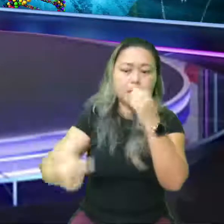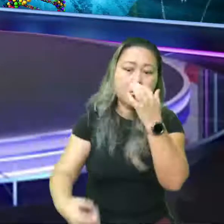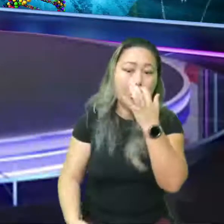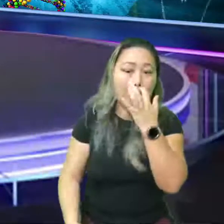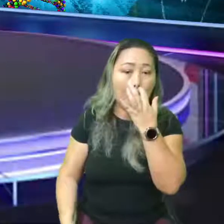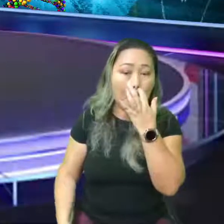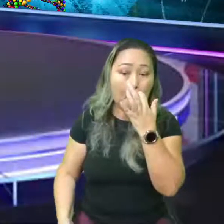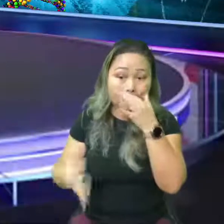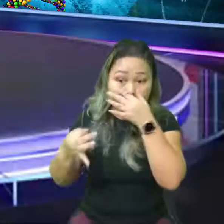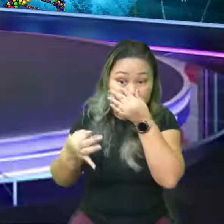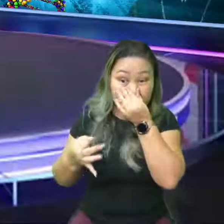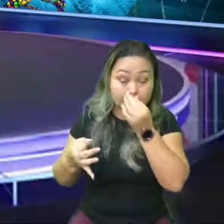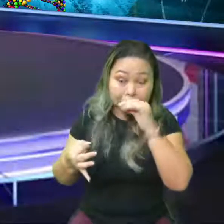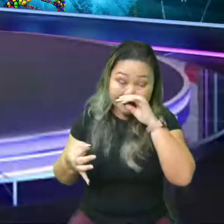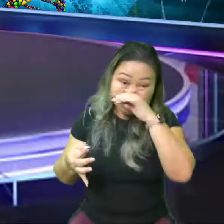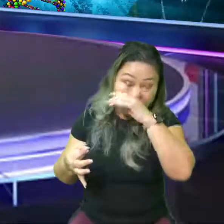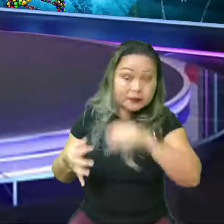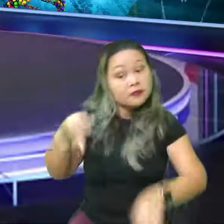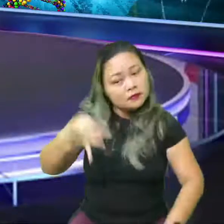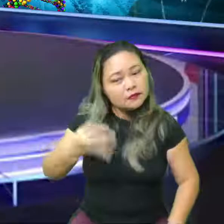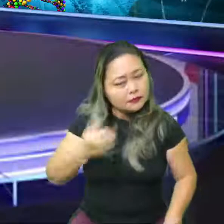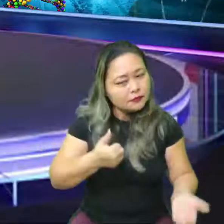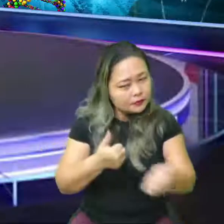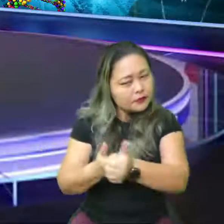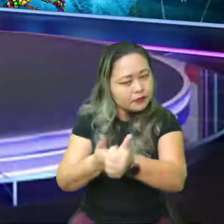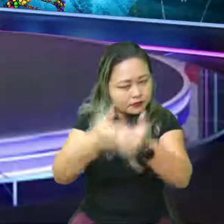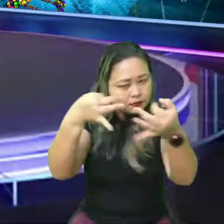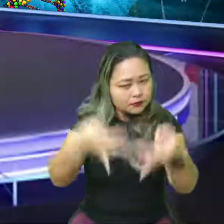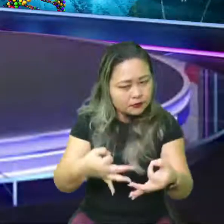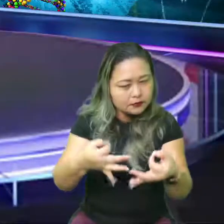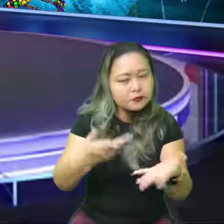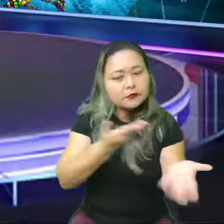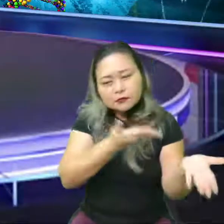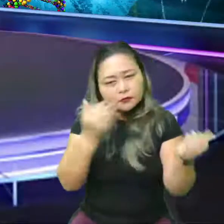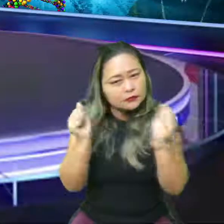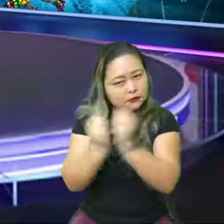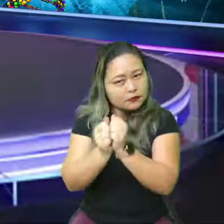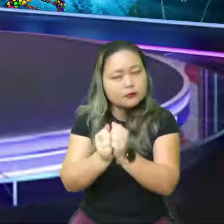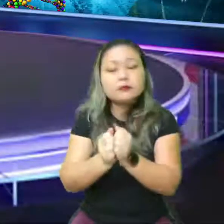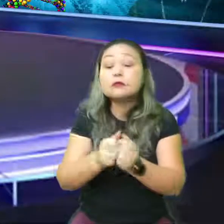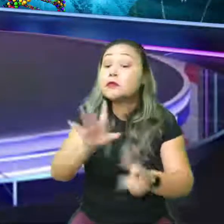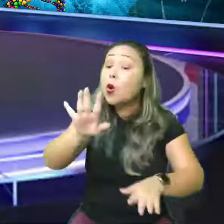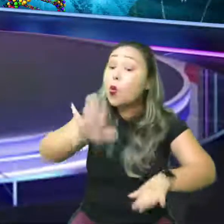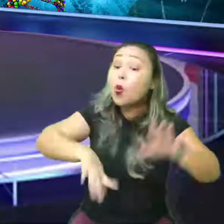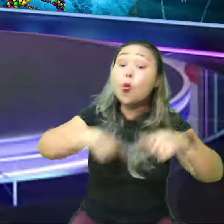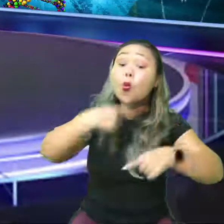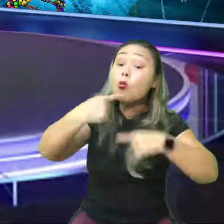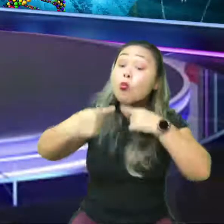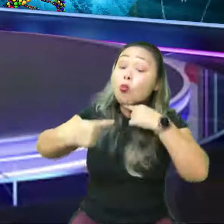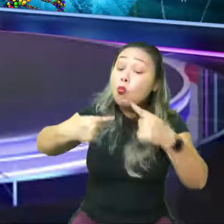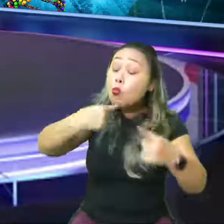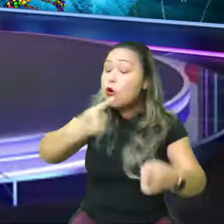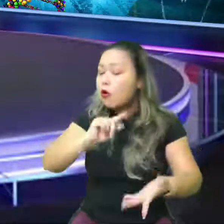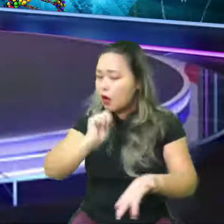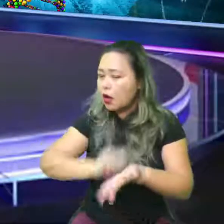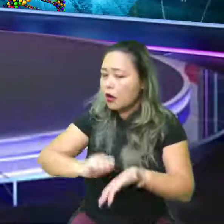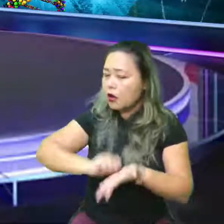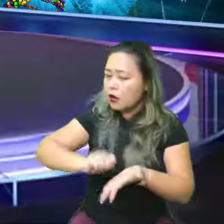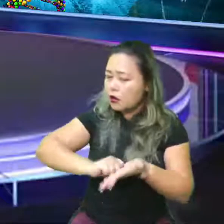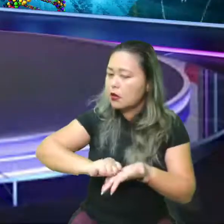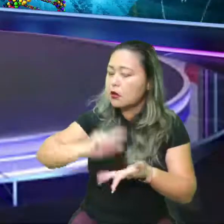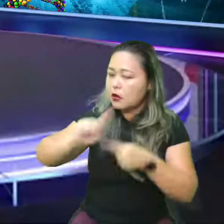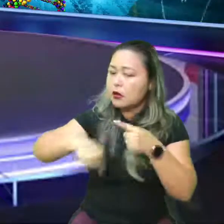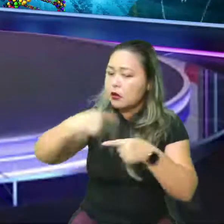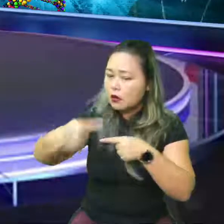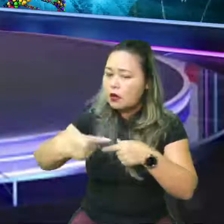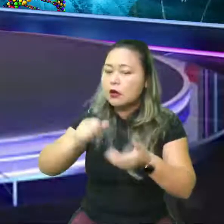frente. Tá certo? Eu espero que você esteja acompanhando certinho aí com a gente, tá? Qualquer dúvida, vá anotando, vá registrando,